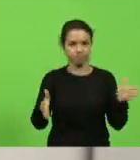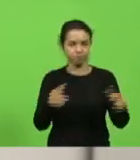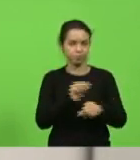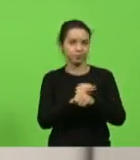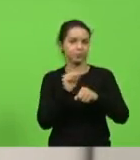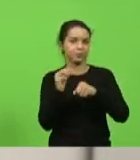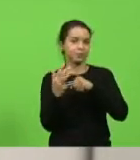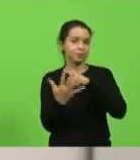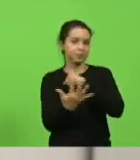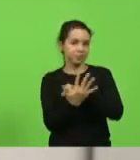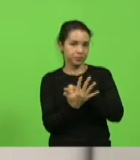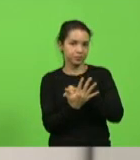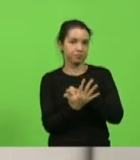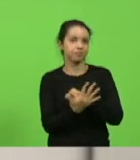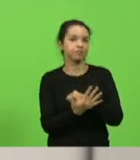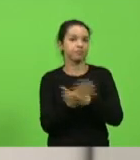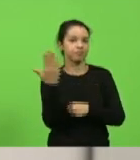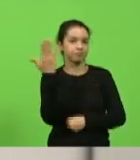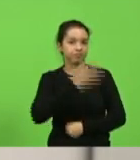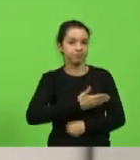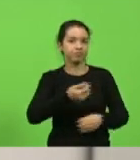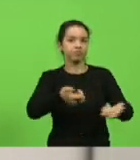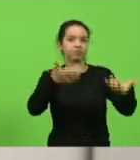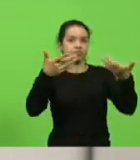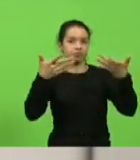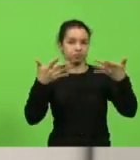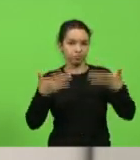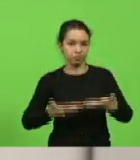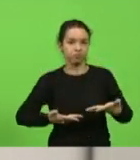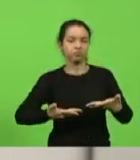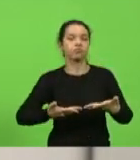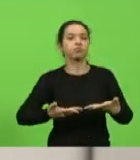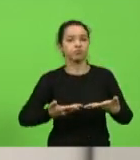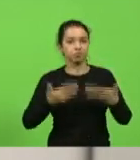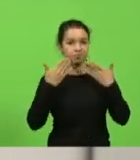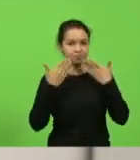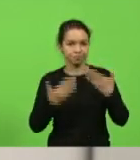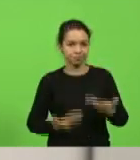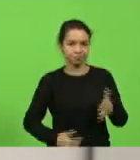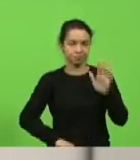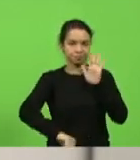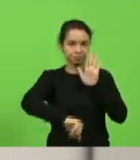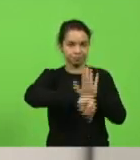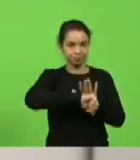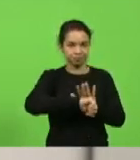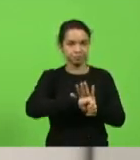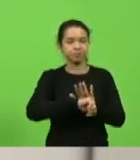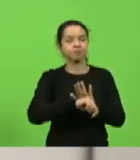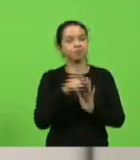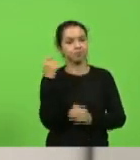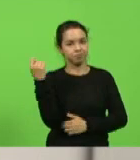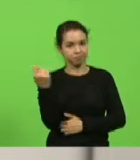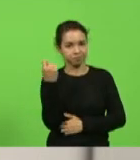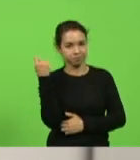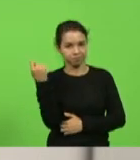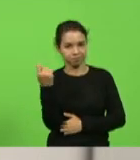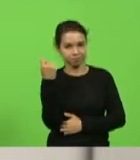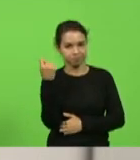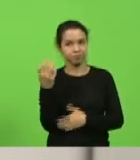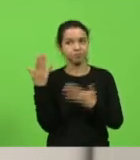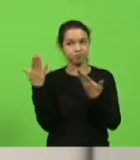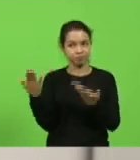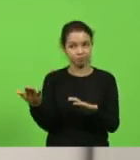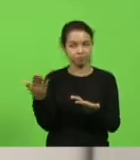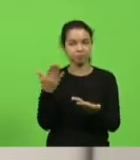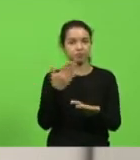trazidos à baila constituem ilícito penal grave, fecha aspas. Não obstante, no que trata do excelentíssimo senhor